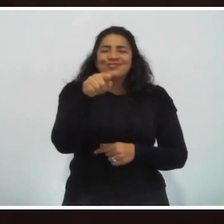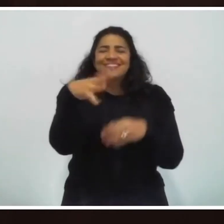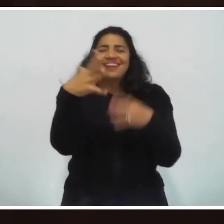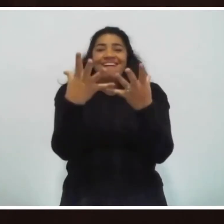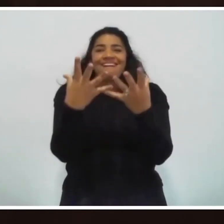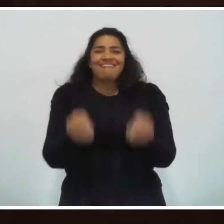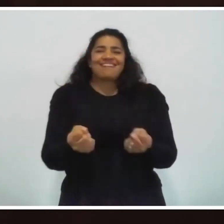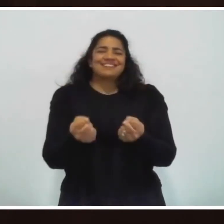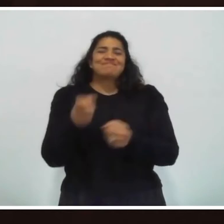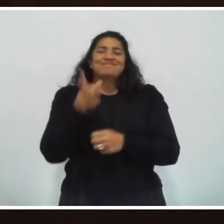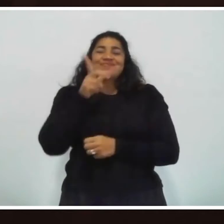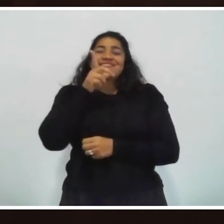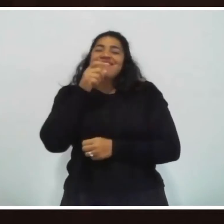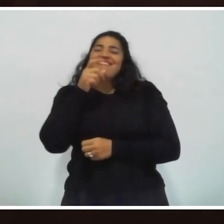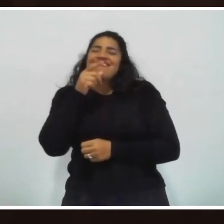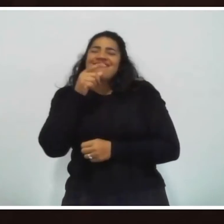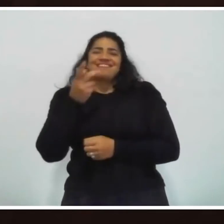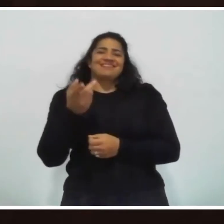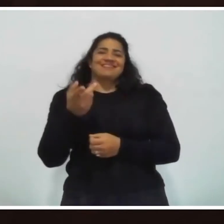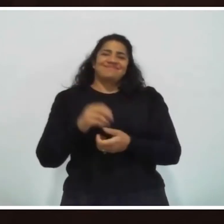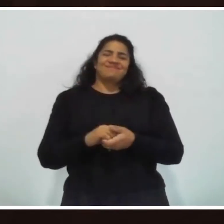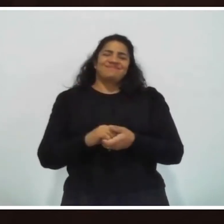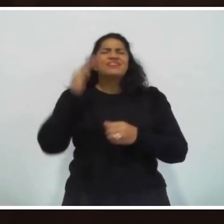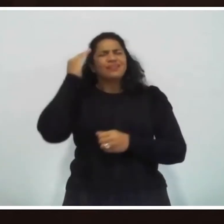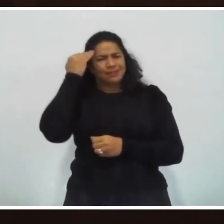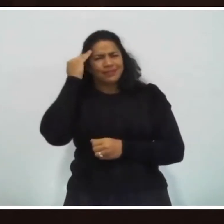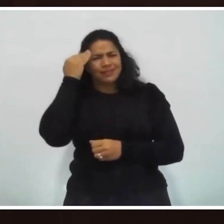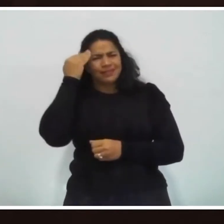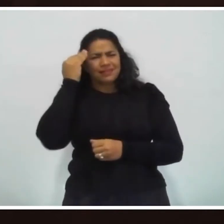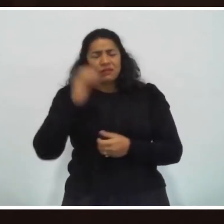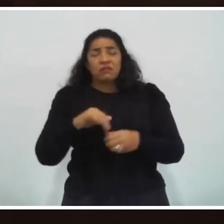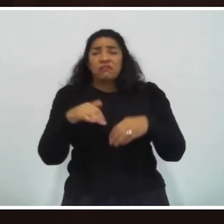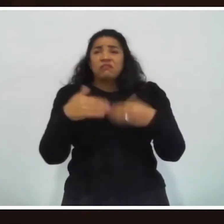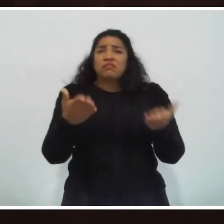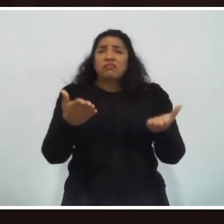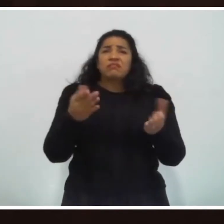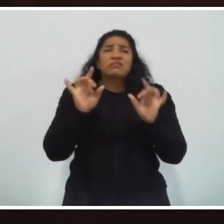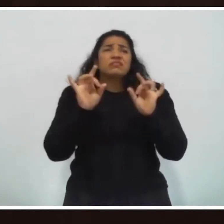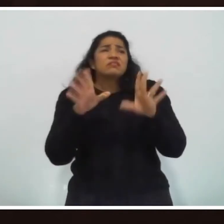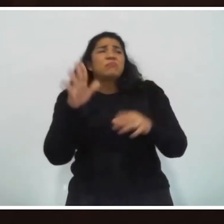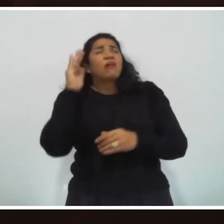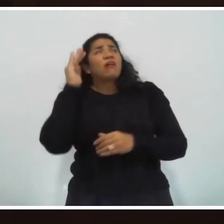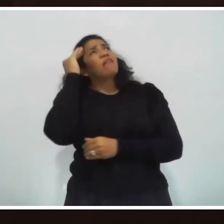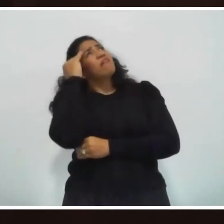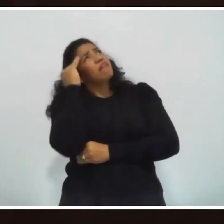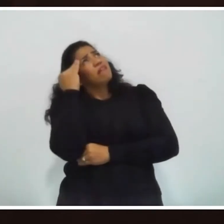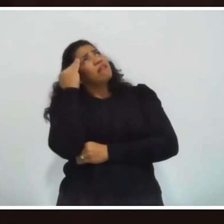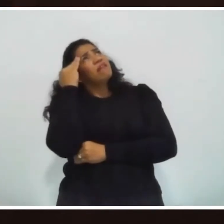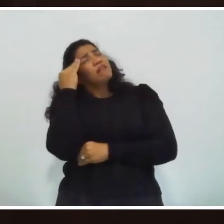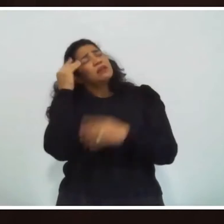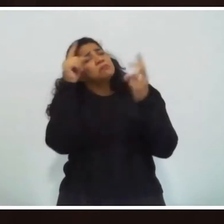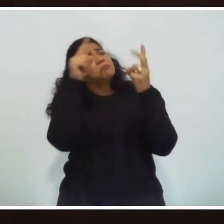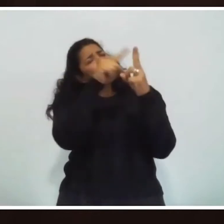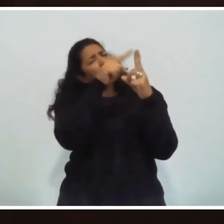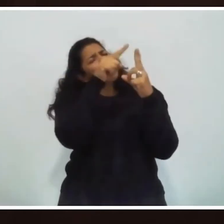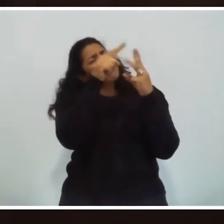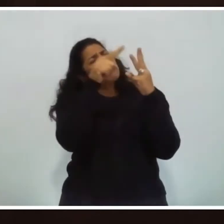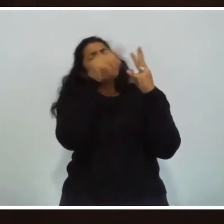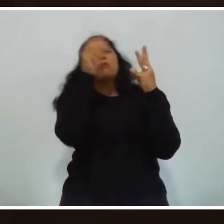Vocês entenderam? Então, não é para você sistematizar a Trindade, para